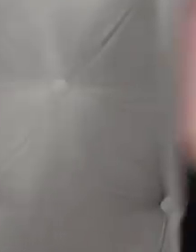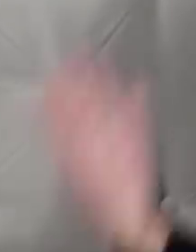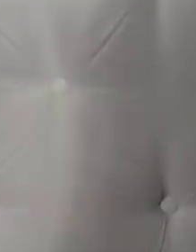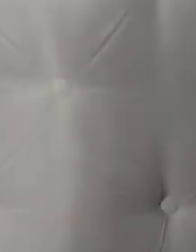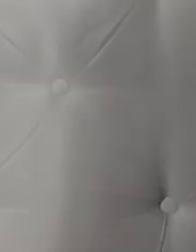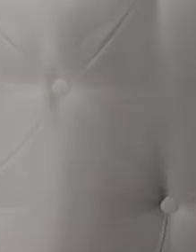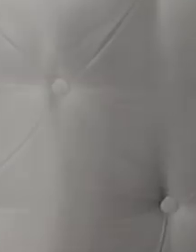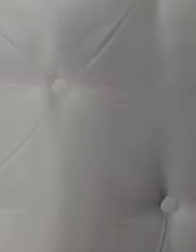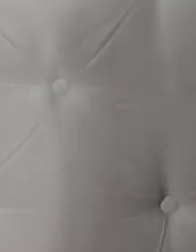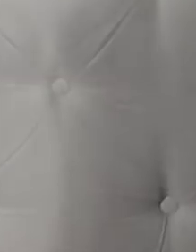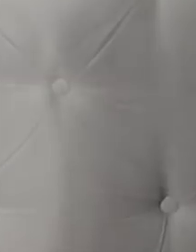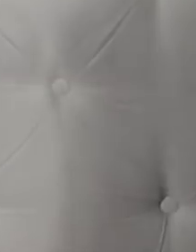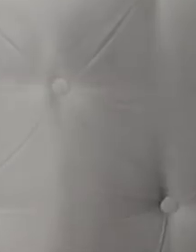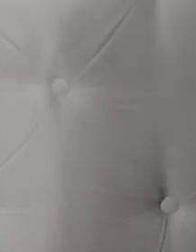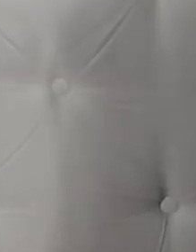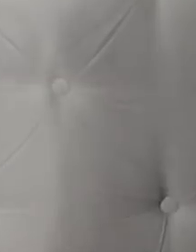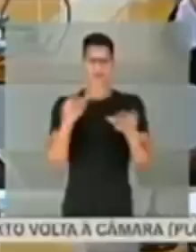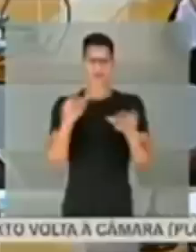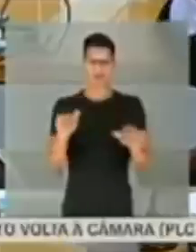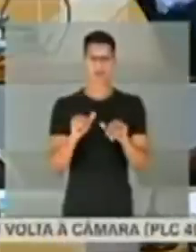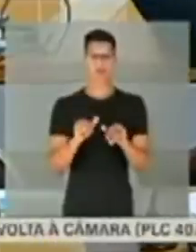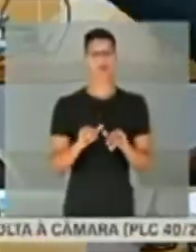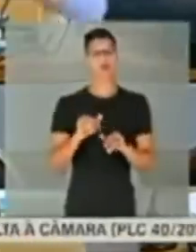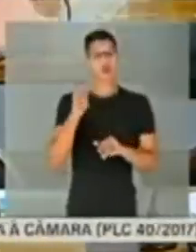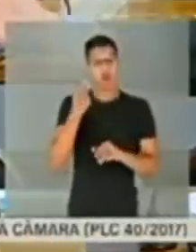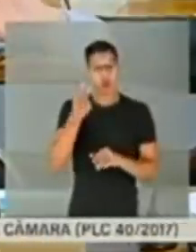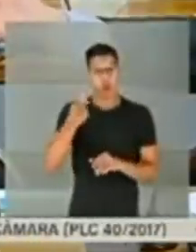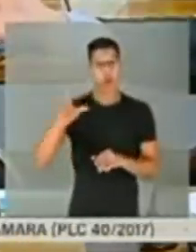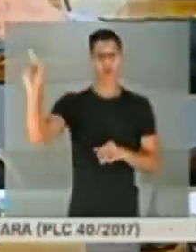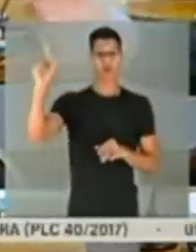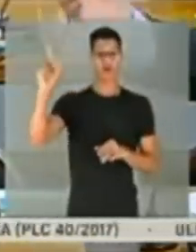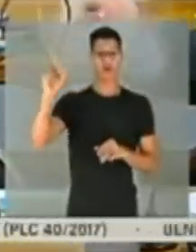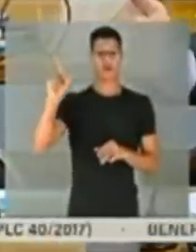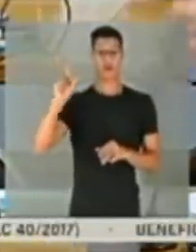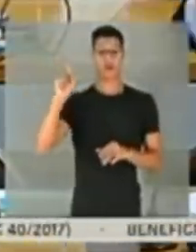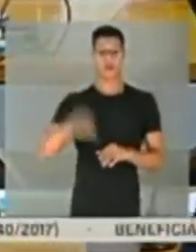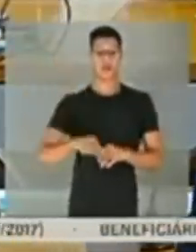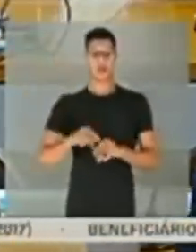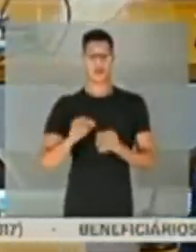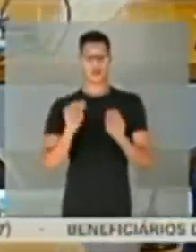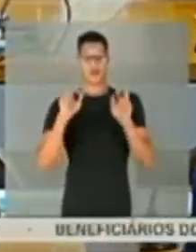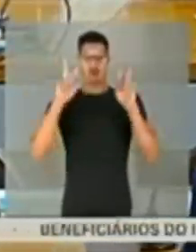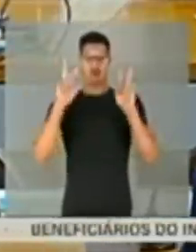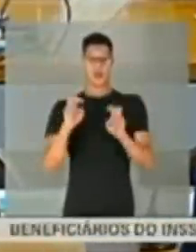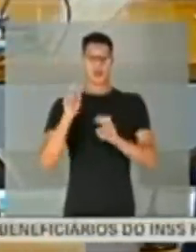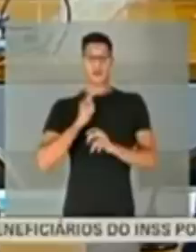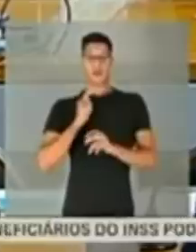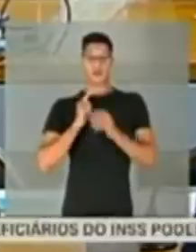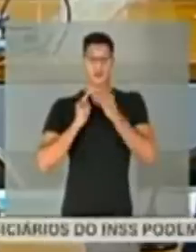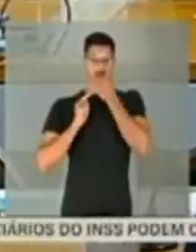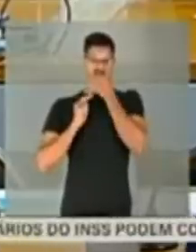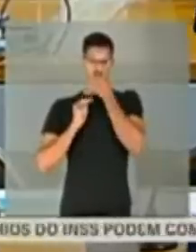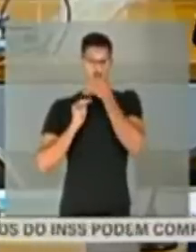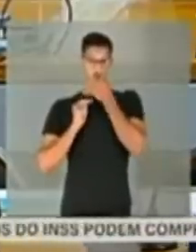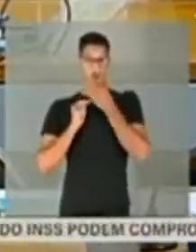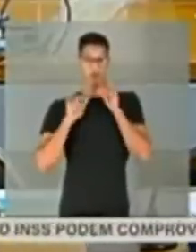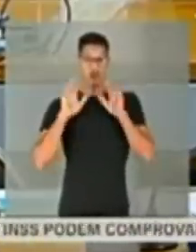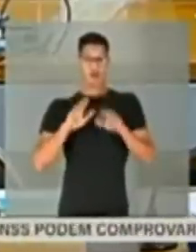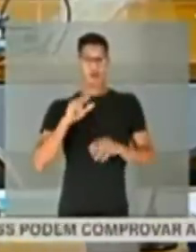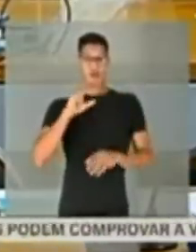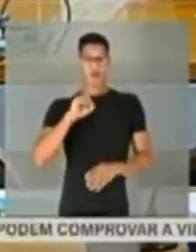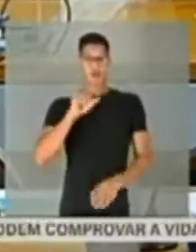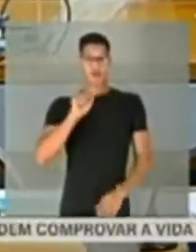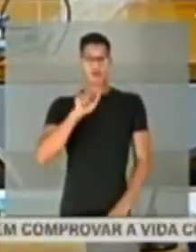o que realmente aconteceu naquela sessão. O lado é com relação essa